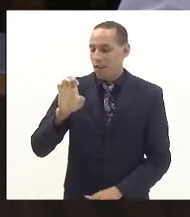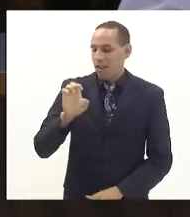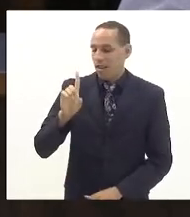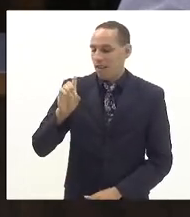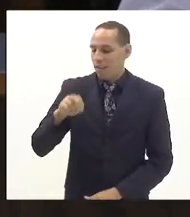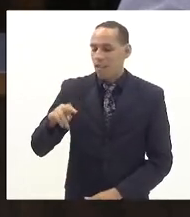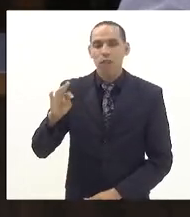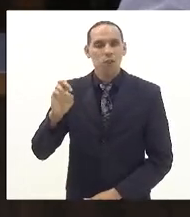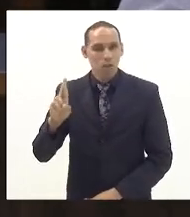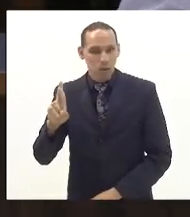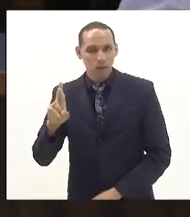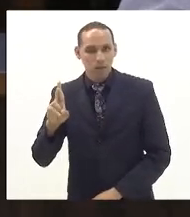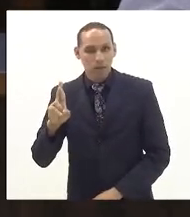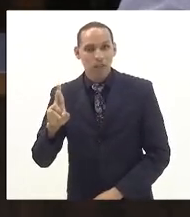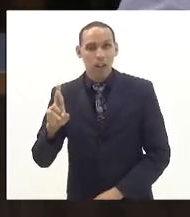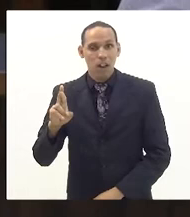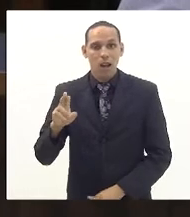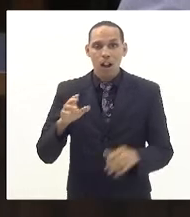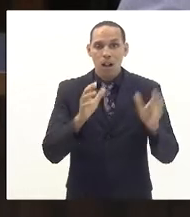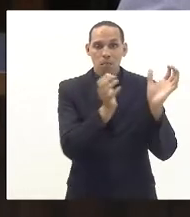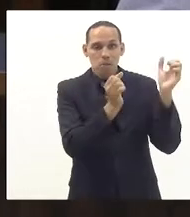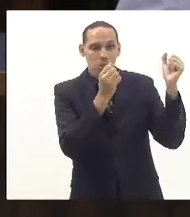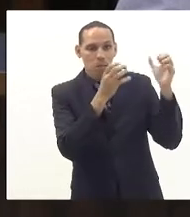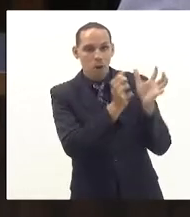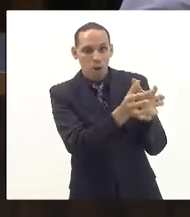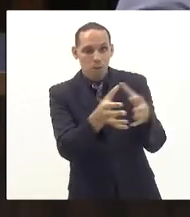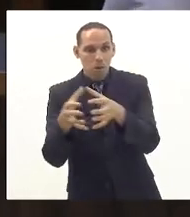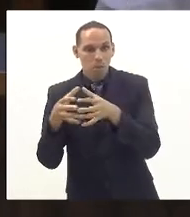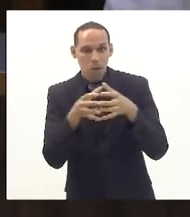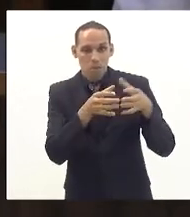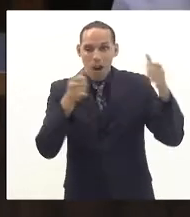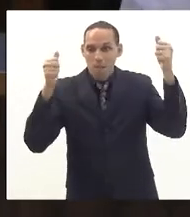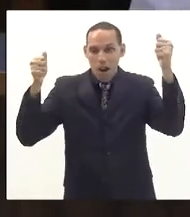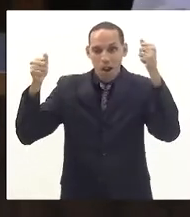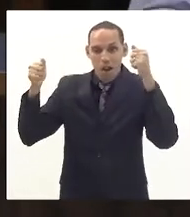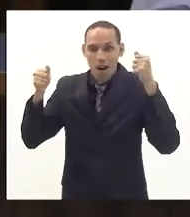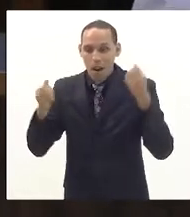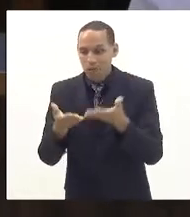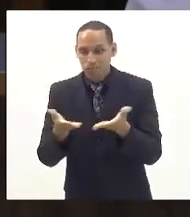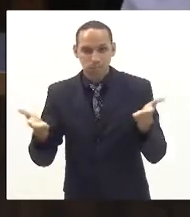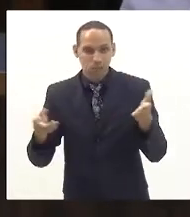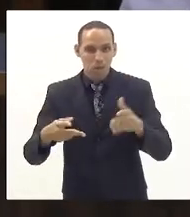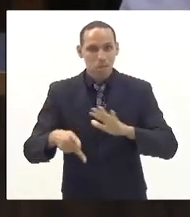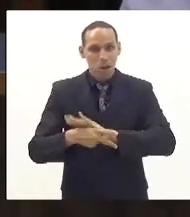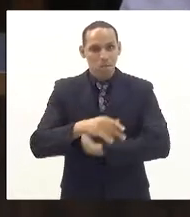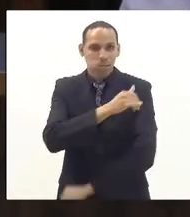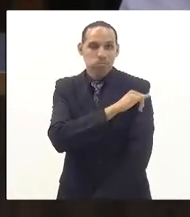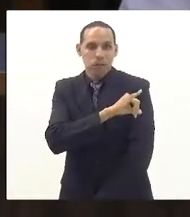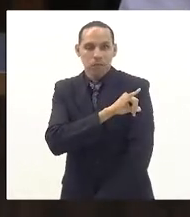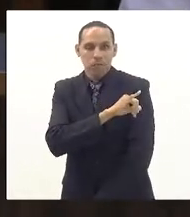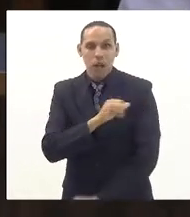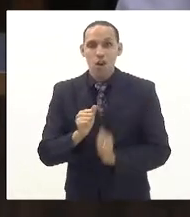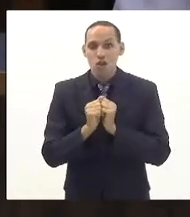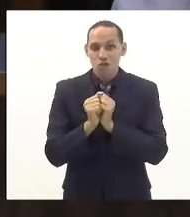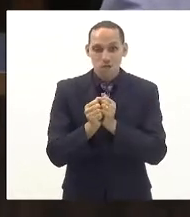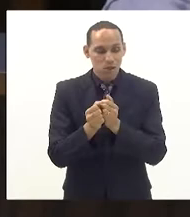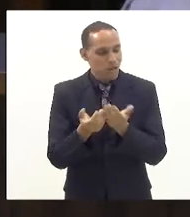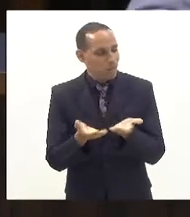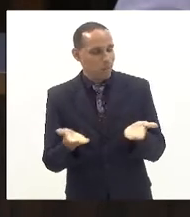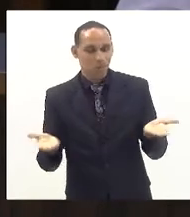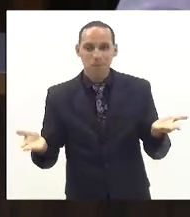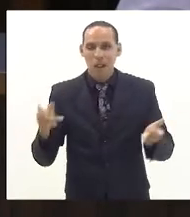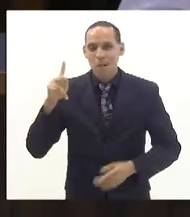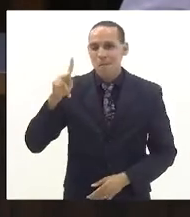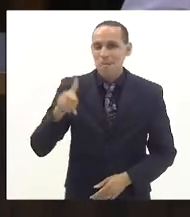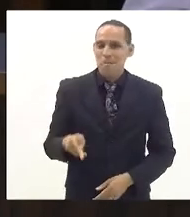torcidas organizadas do Estado do Rio de Janeiro. Dividem comigo aqui essa solenidade, a presidência,